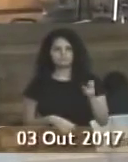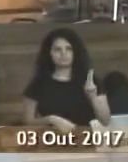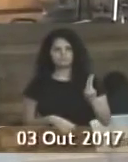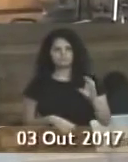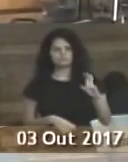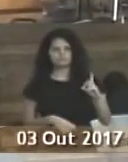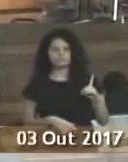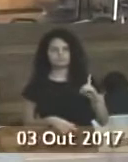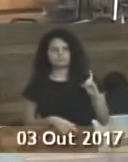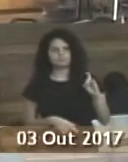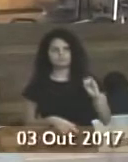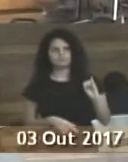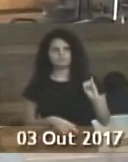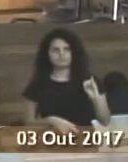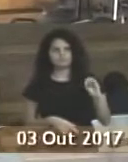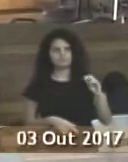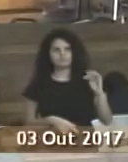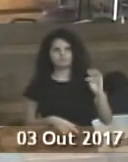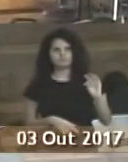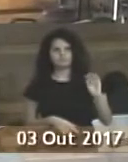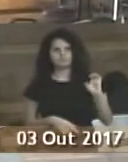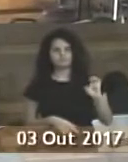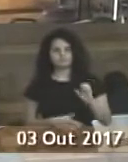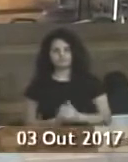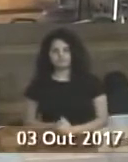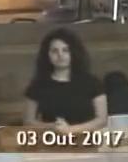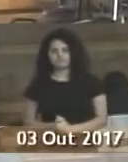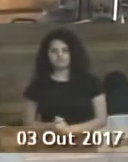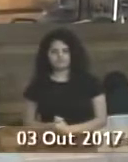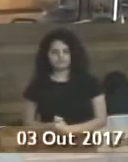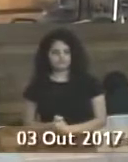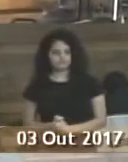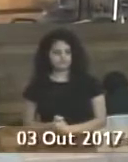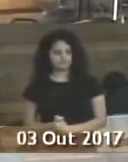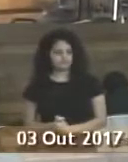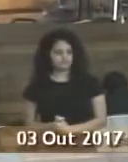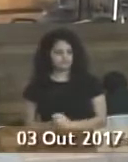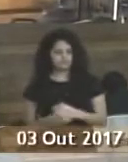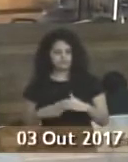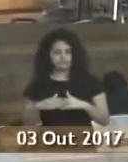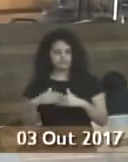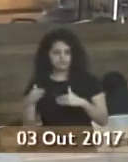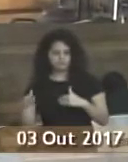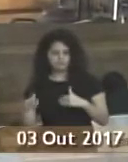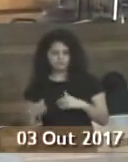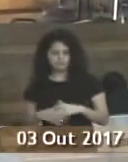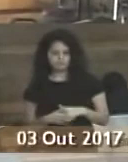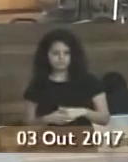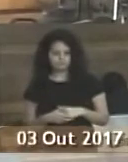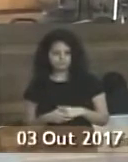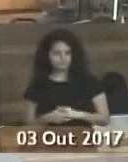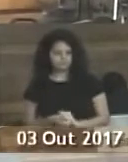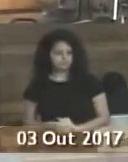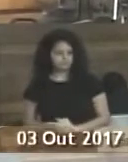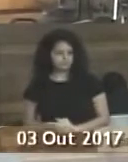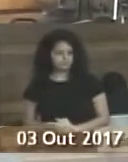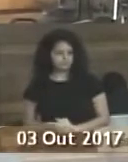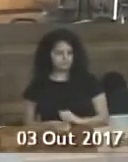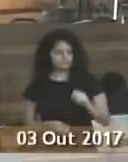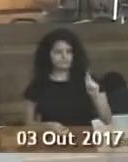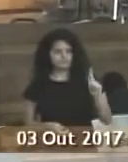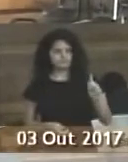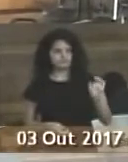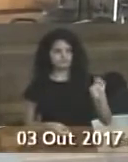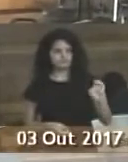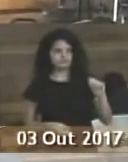dentro, que foi em frente ao DENIT, salvo engano. Ah, foi em Garatucaia? Nossa. Ah, é verdade. Vossa Excelência